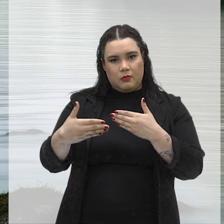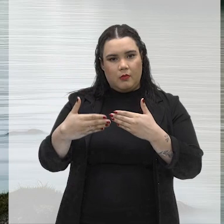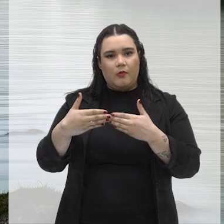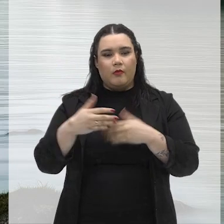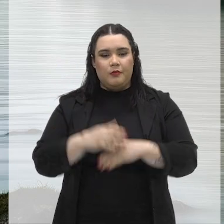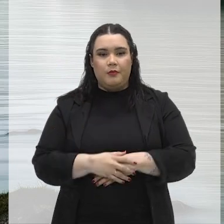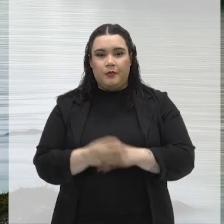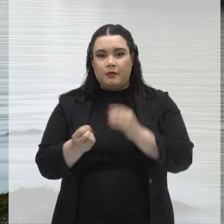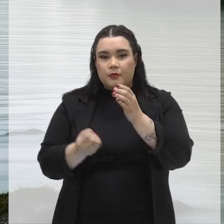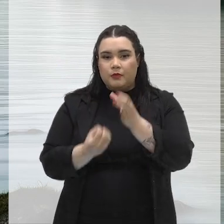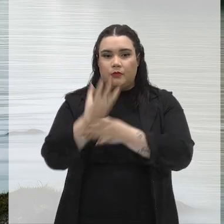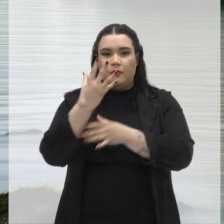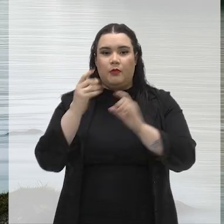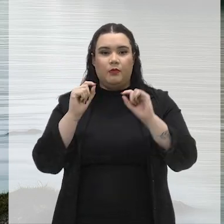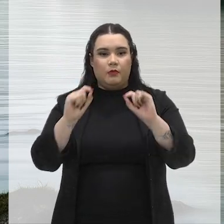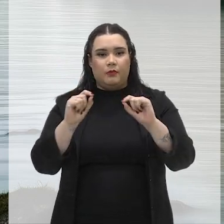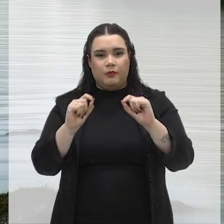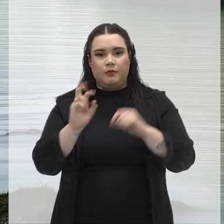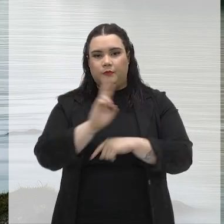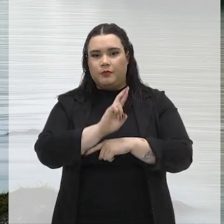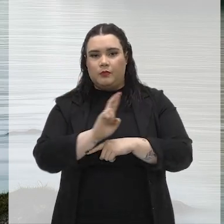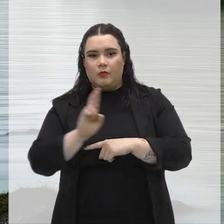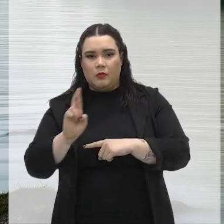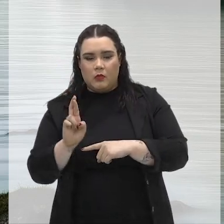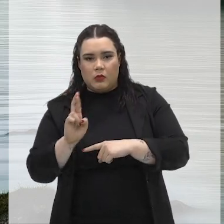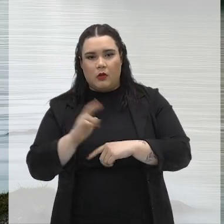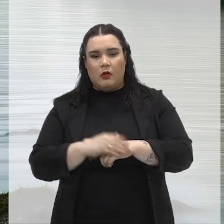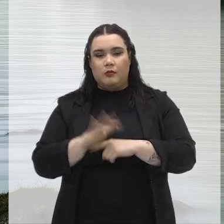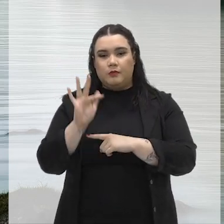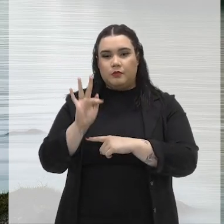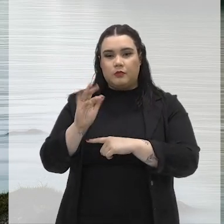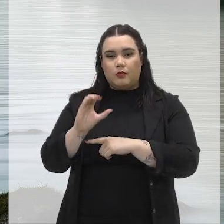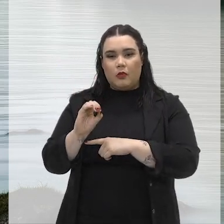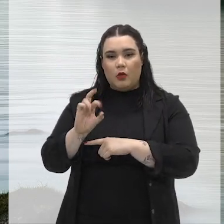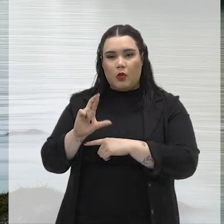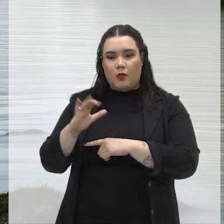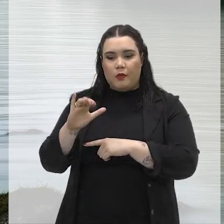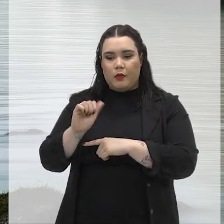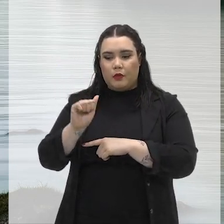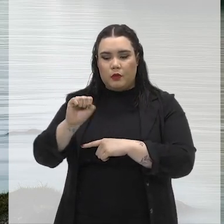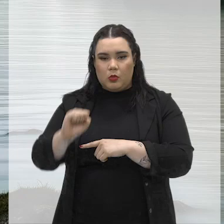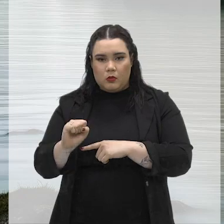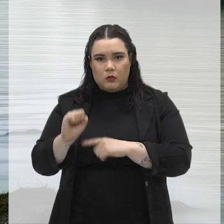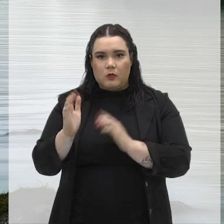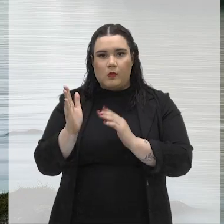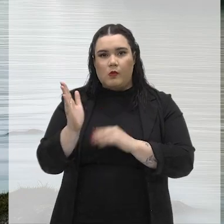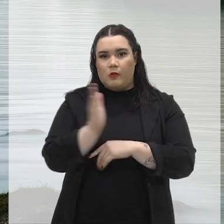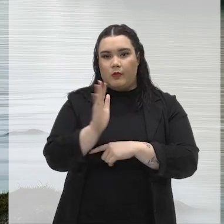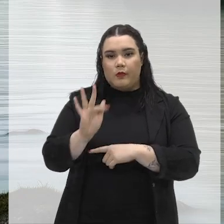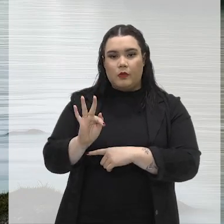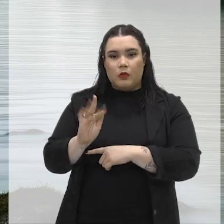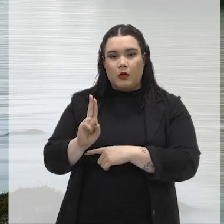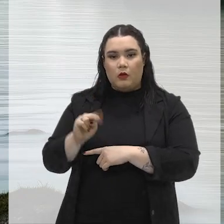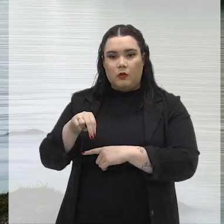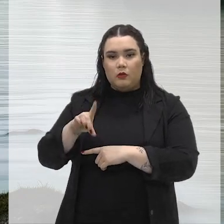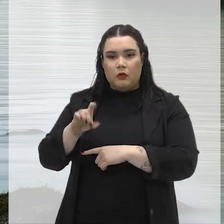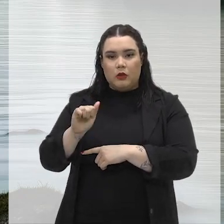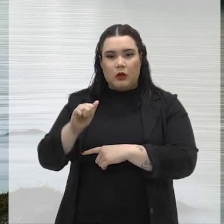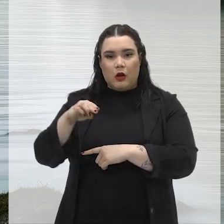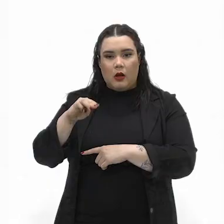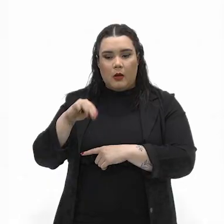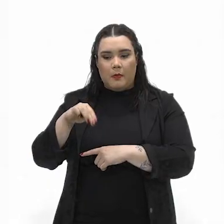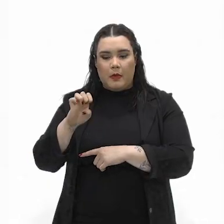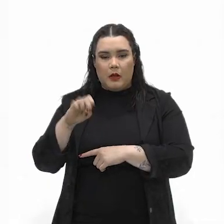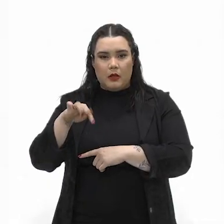Vão surgir aquilo que nós chamamos de forças fundamentais da natureza. Olha só o que é uma força fundamental